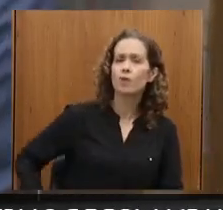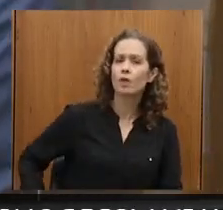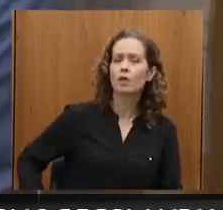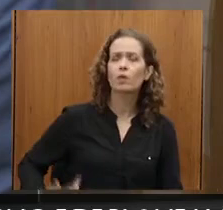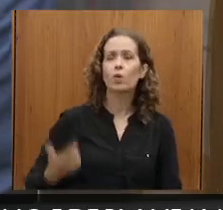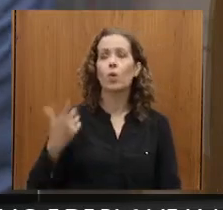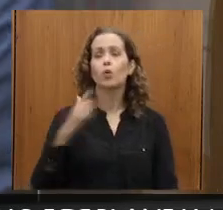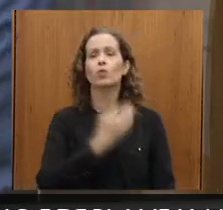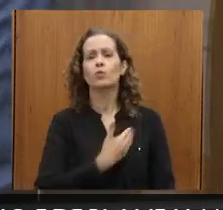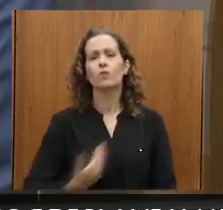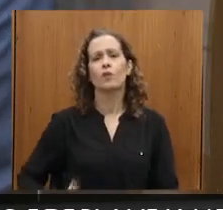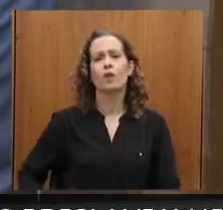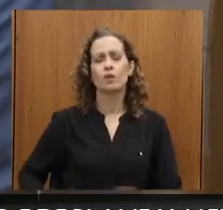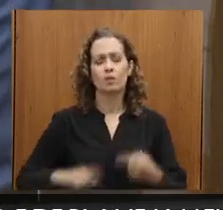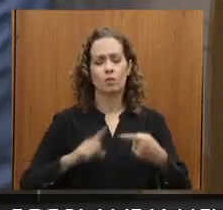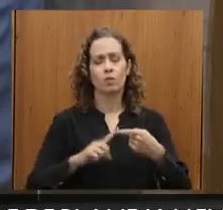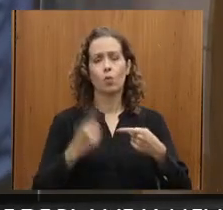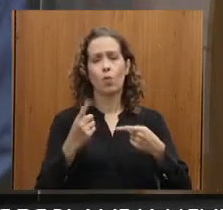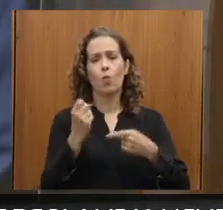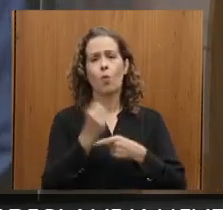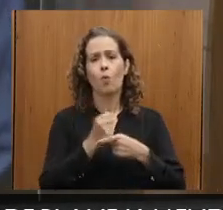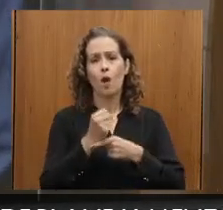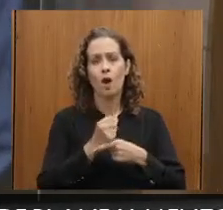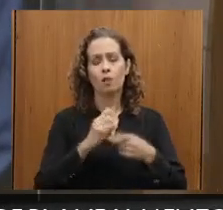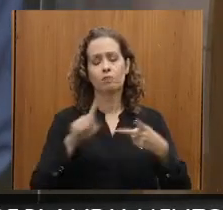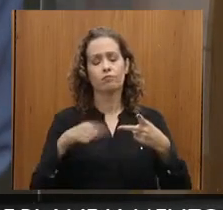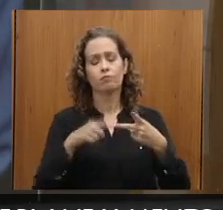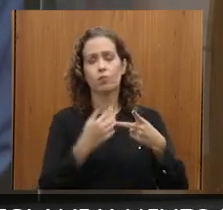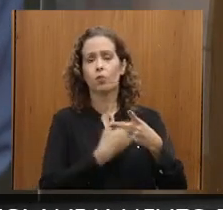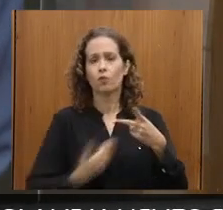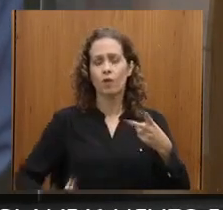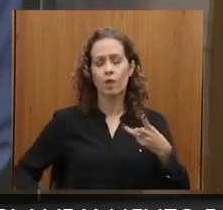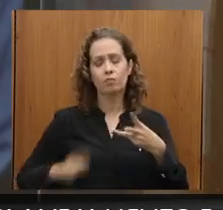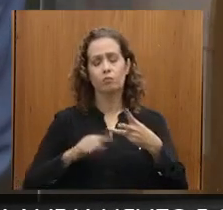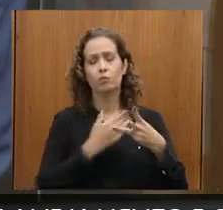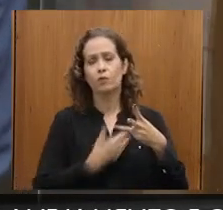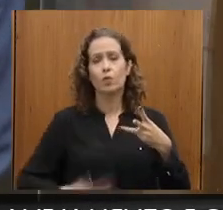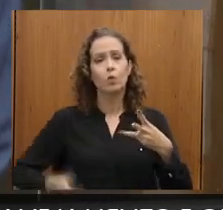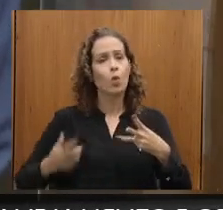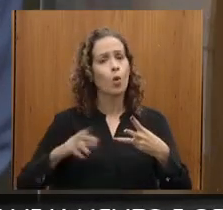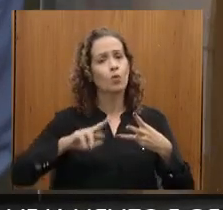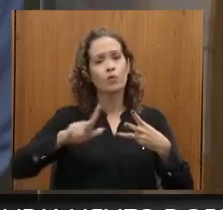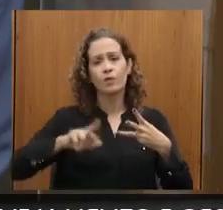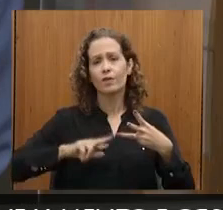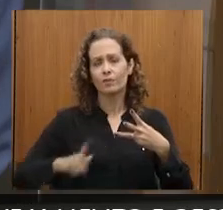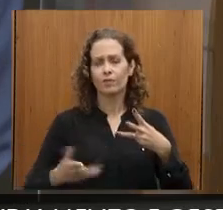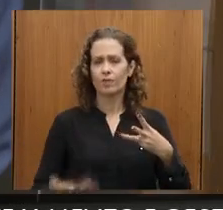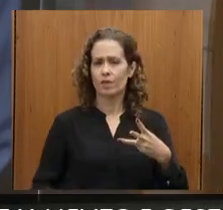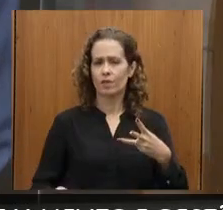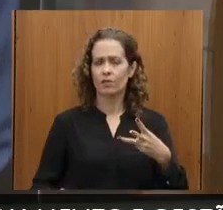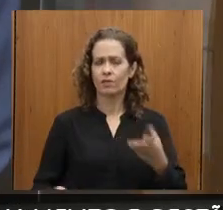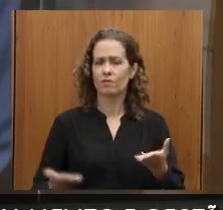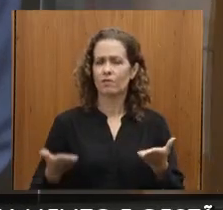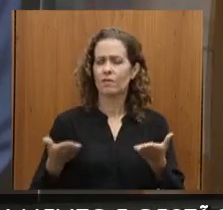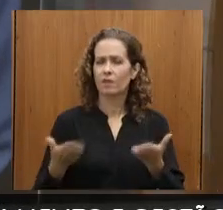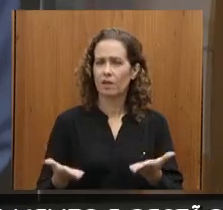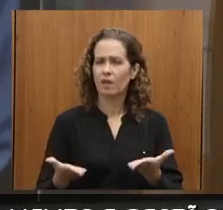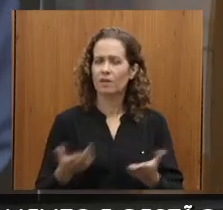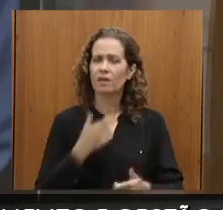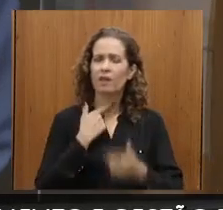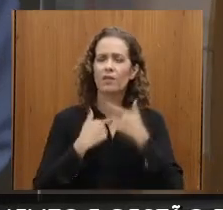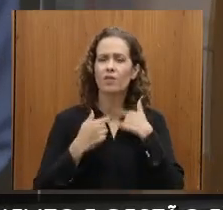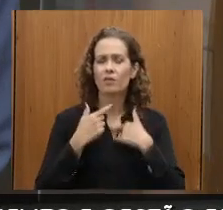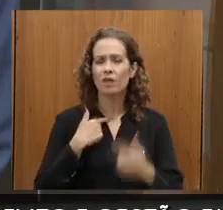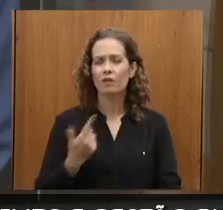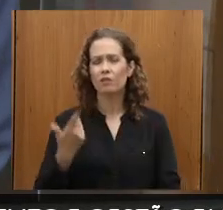governos, um ano desse governo e mais dois governos. Será que essa é a vontade dos próximos governantes?